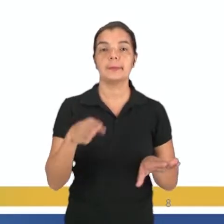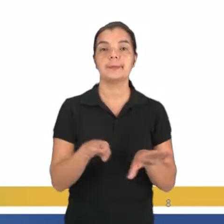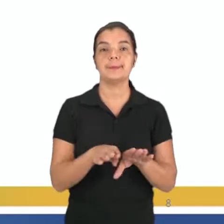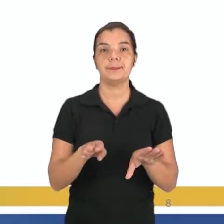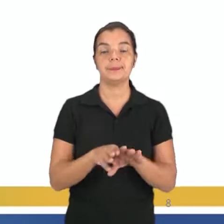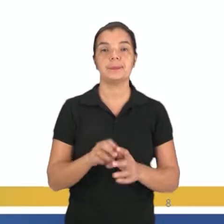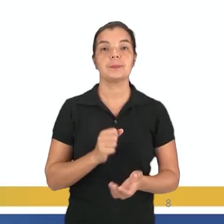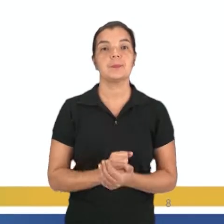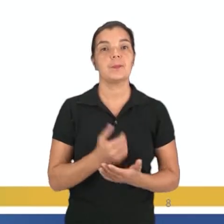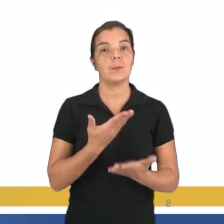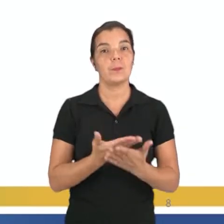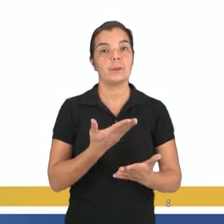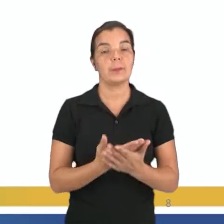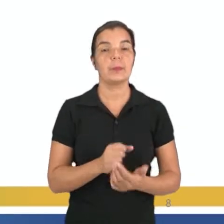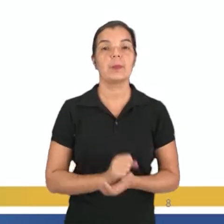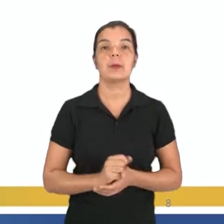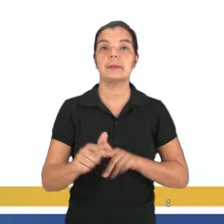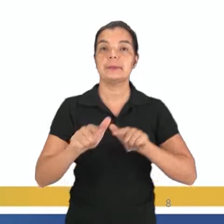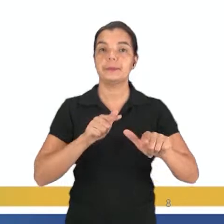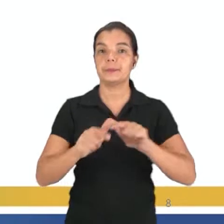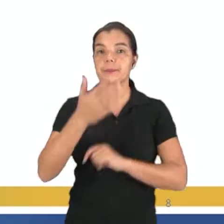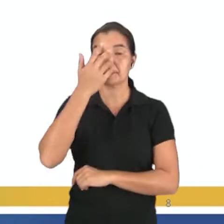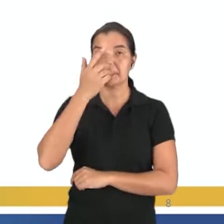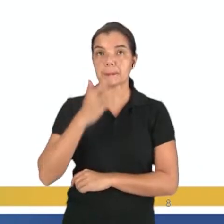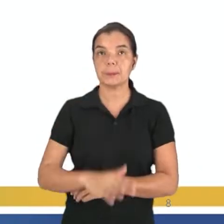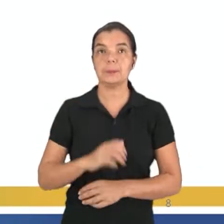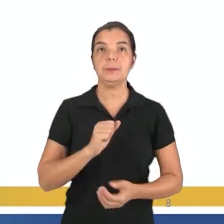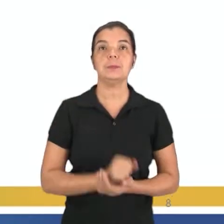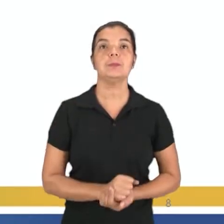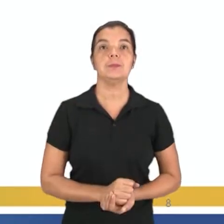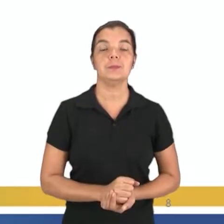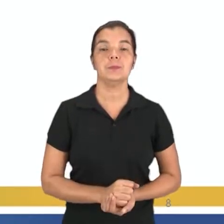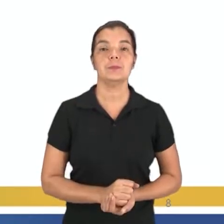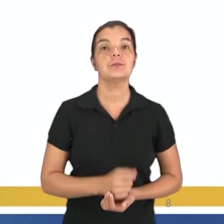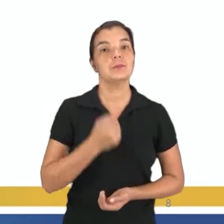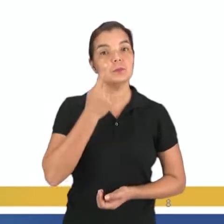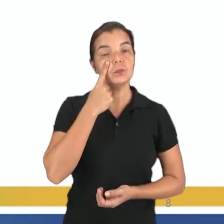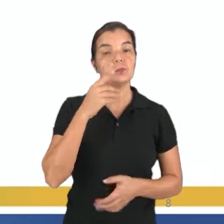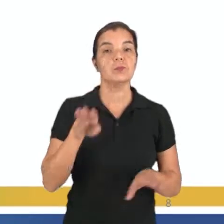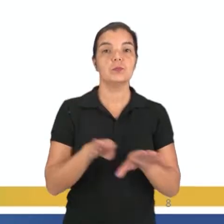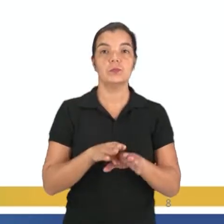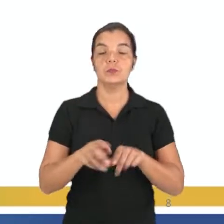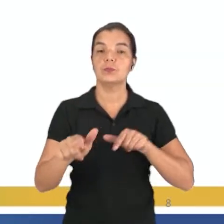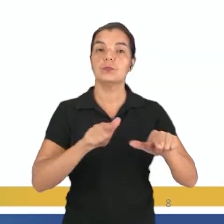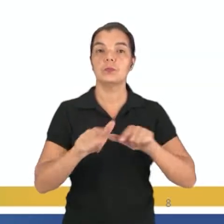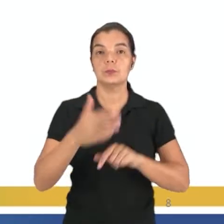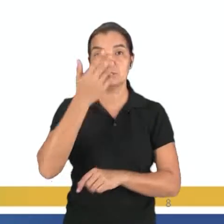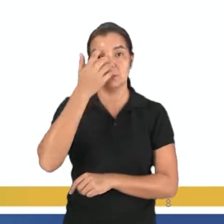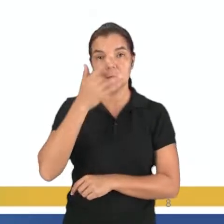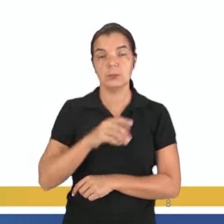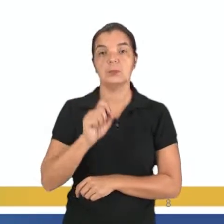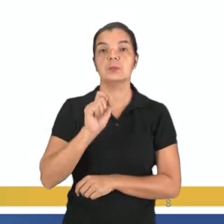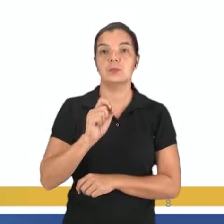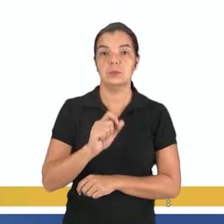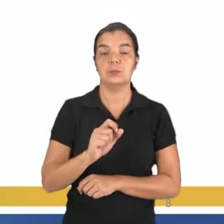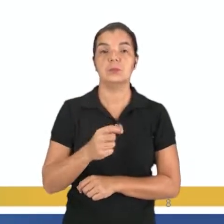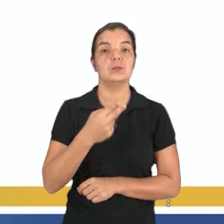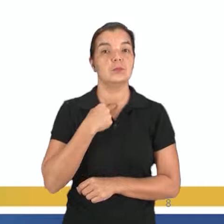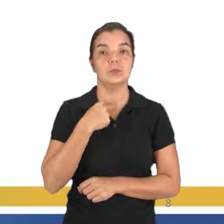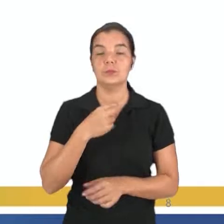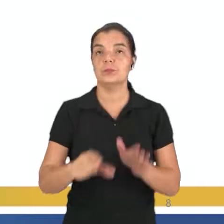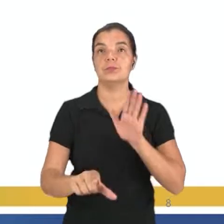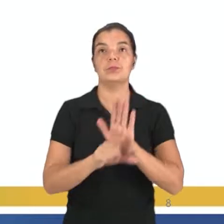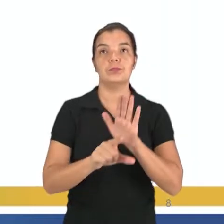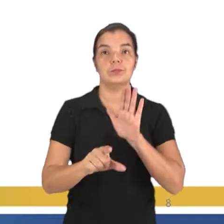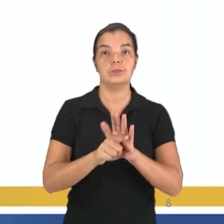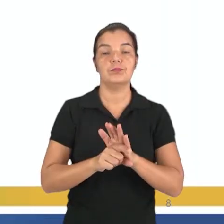ressaltar nessa aula é o trabalho infantil. Vimos que o trabalho infantil é uma violação das leis, né?